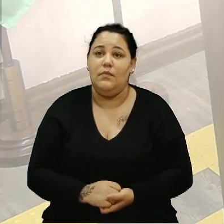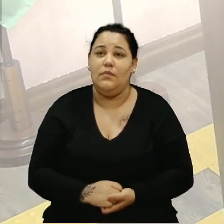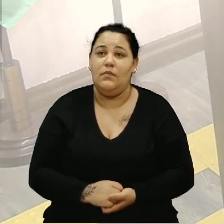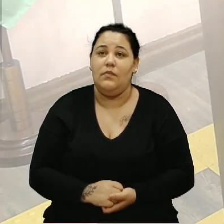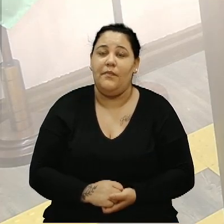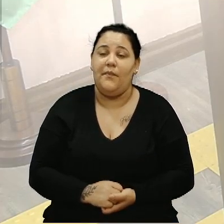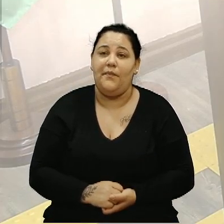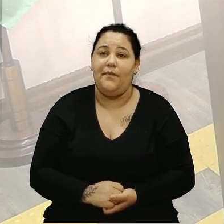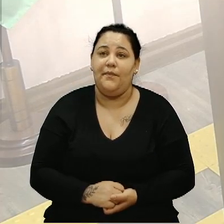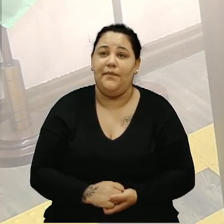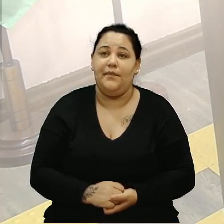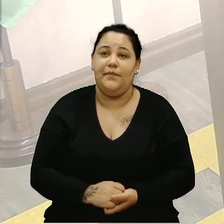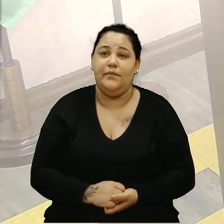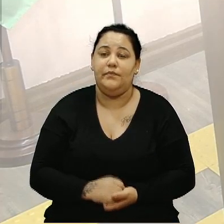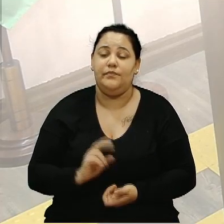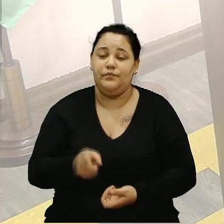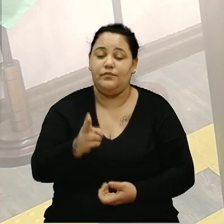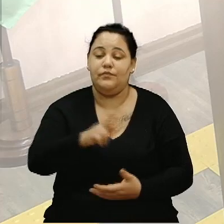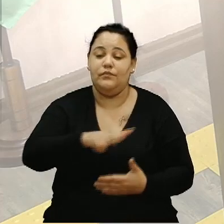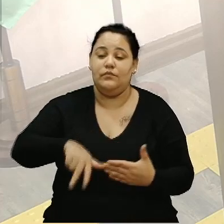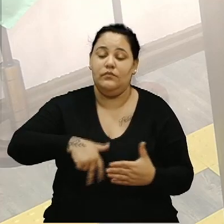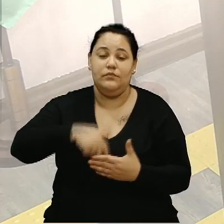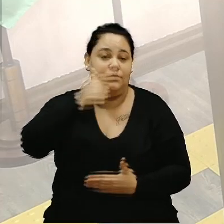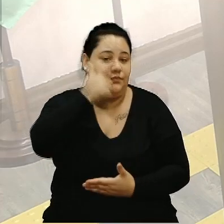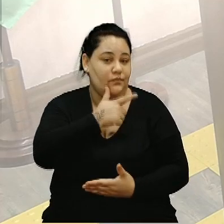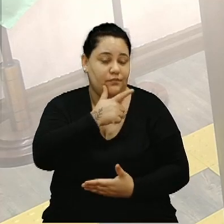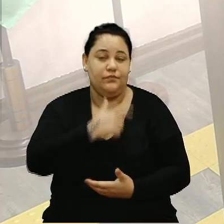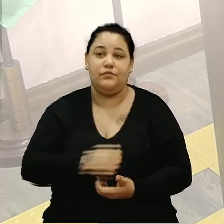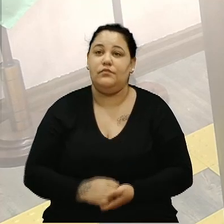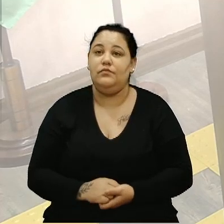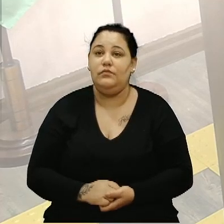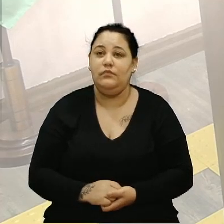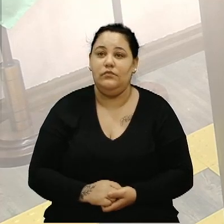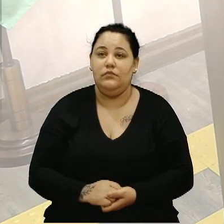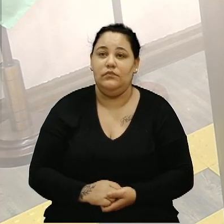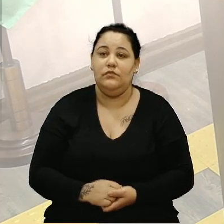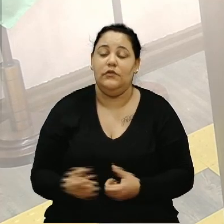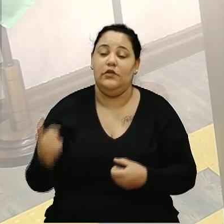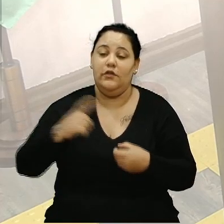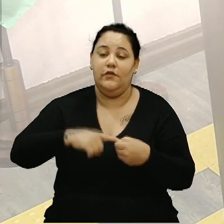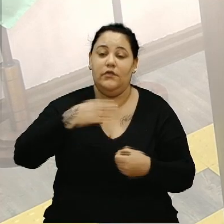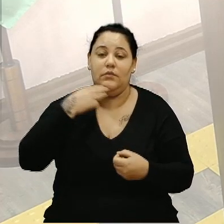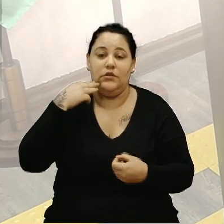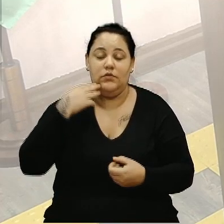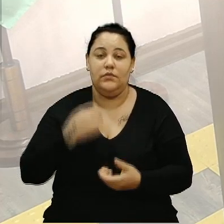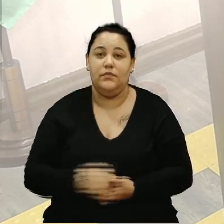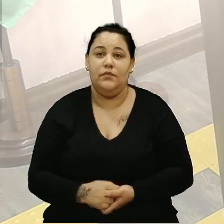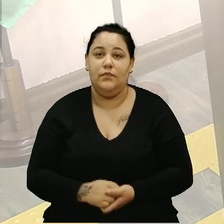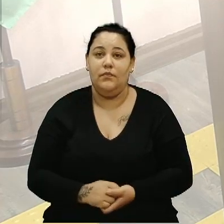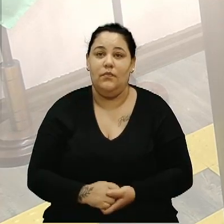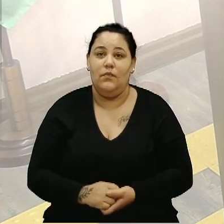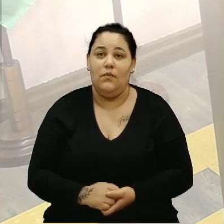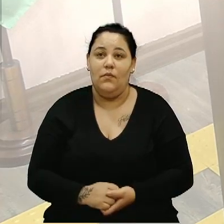PT, segue da tribuna o vereador Lucas Caranhato, devolvo a presidência a vereadora Marisol Santos. Obrigado. Então,